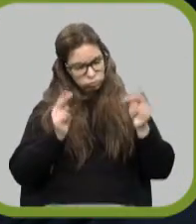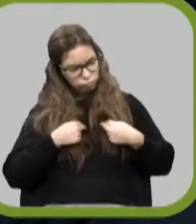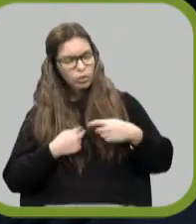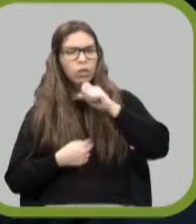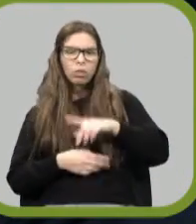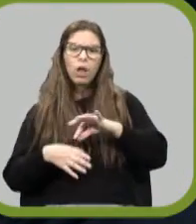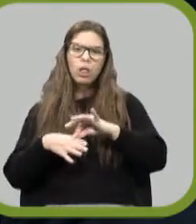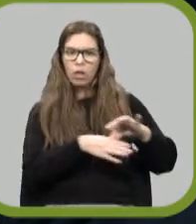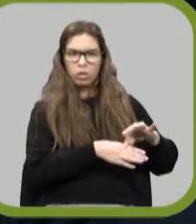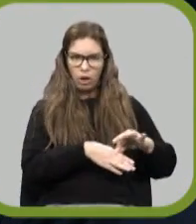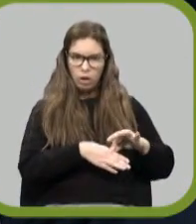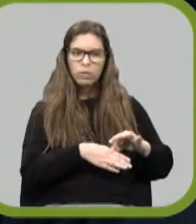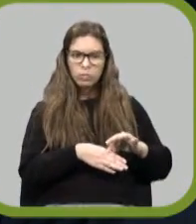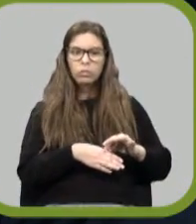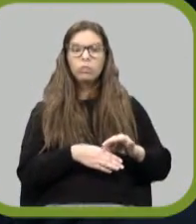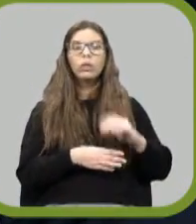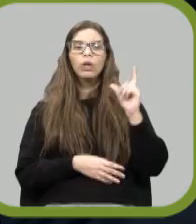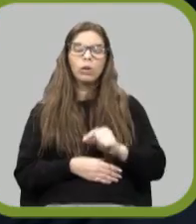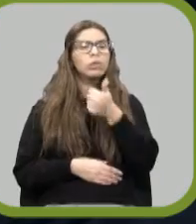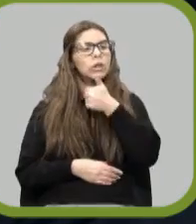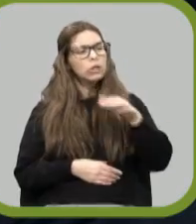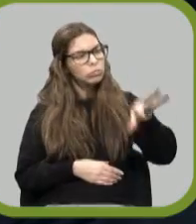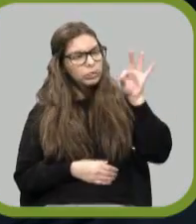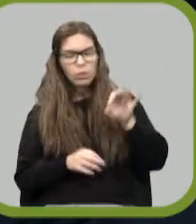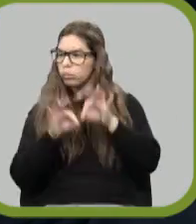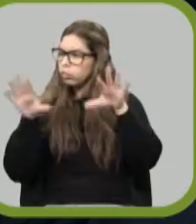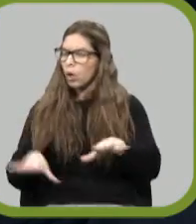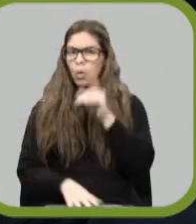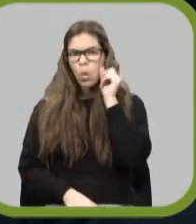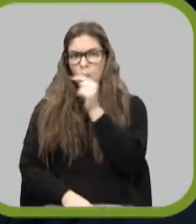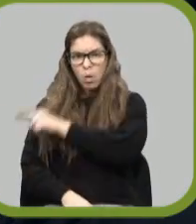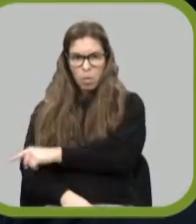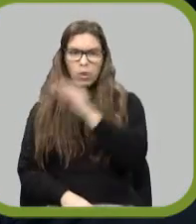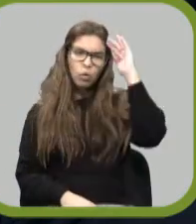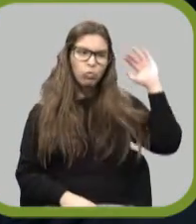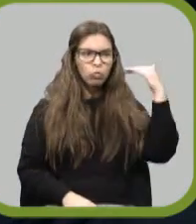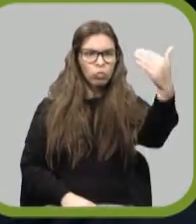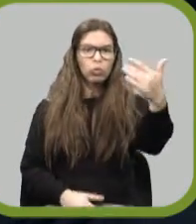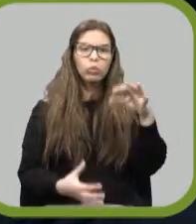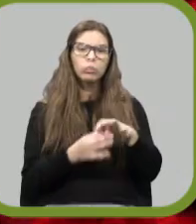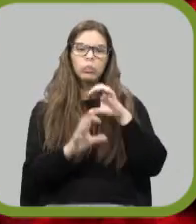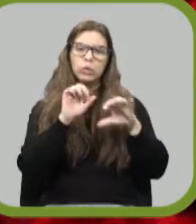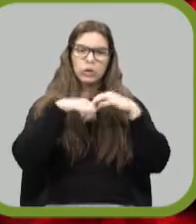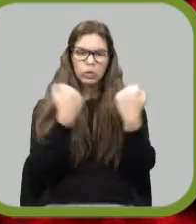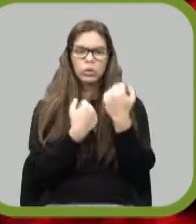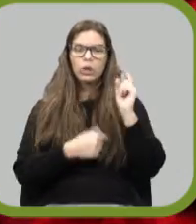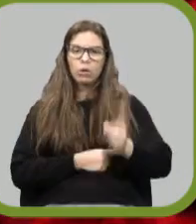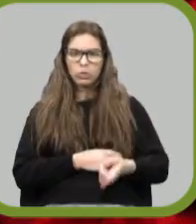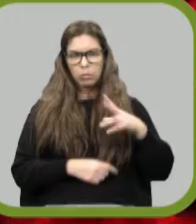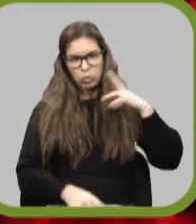lugares de liderança e que podem decidir tão bem como um homem quais é que são o futuro dos mídias em Portugal. Mas